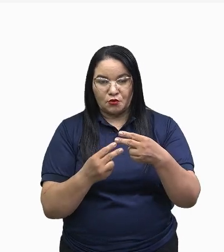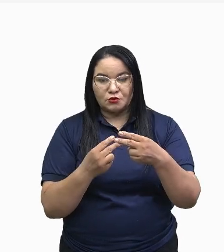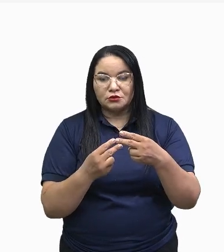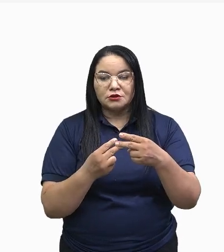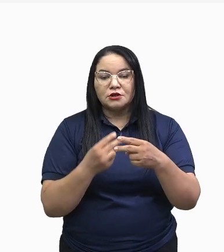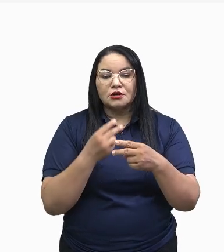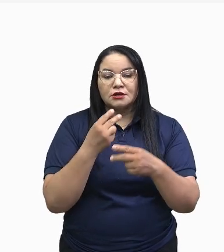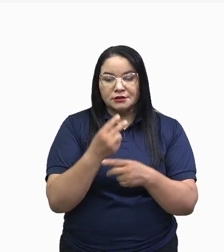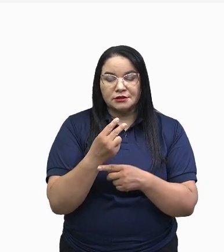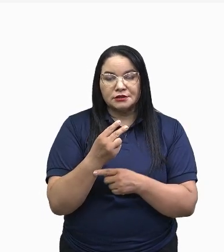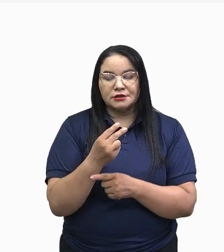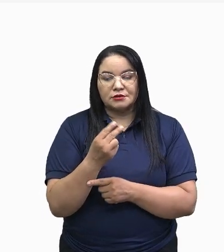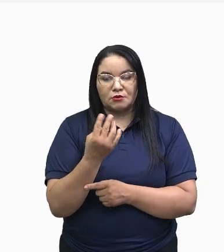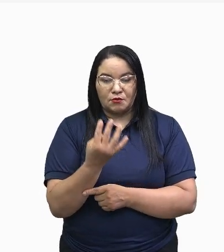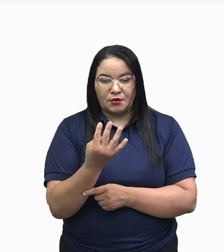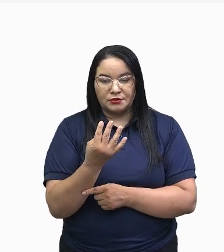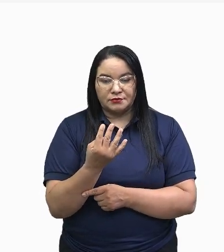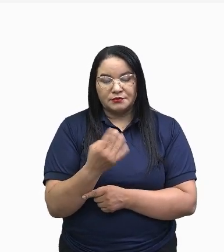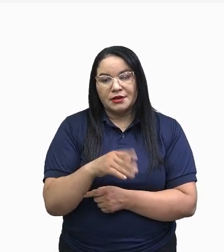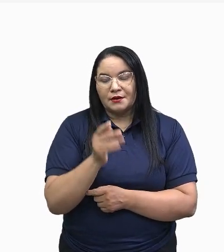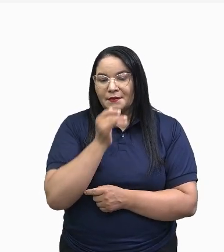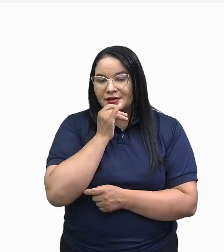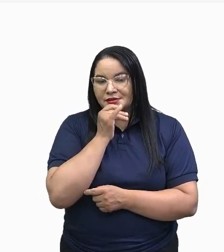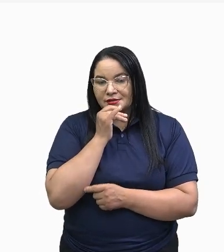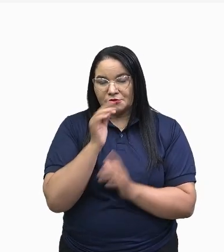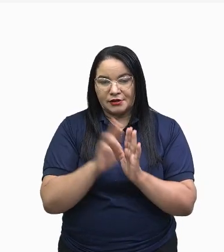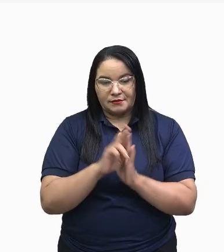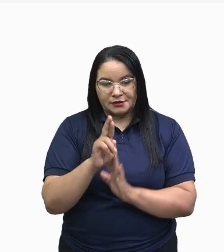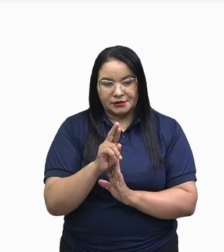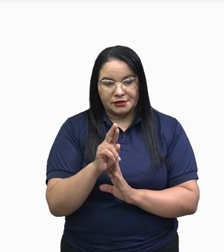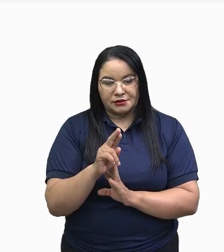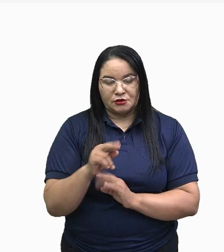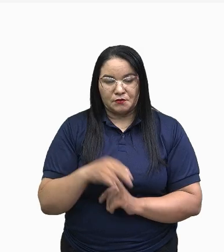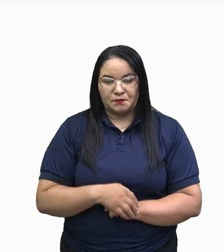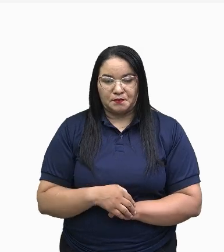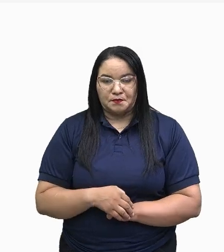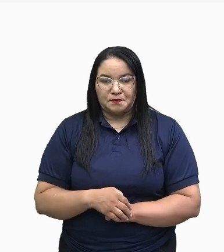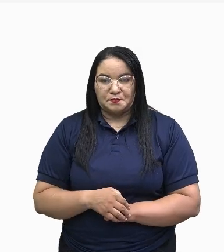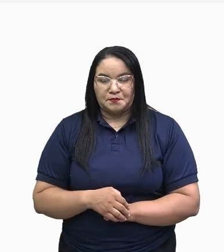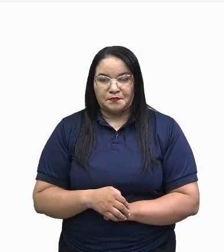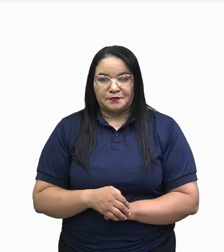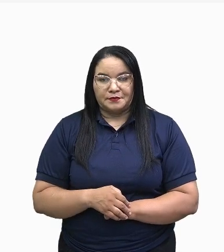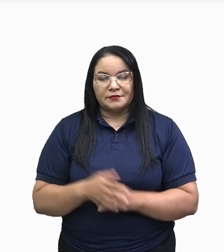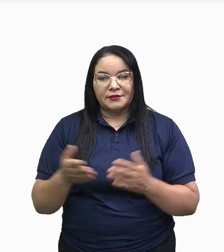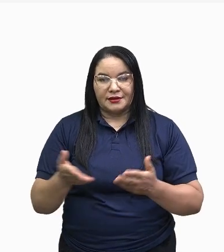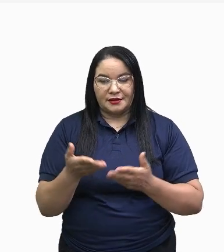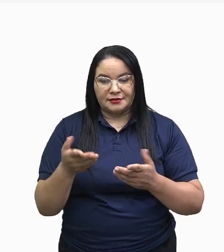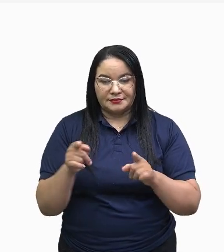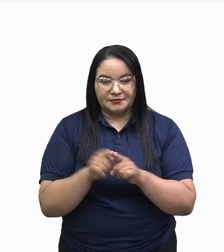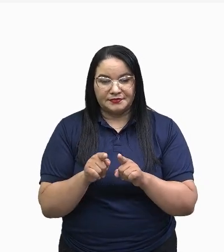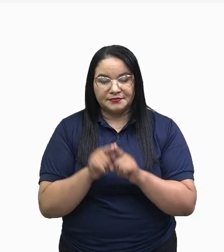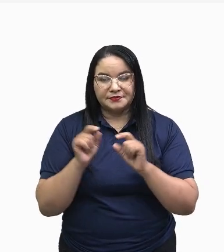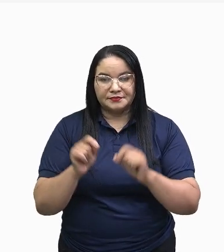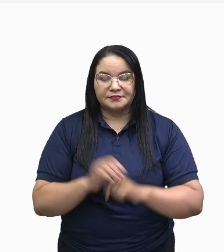4 em cima. Aqui é só um exemplo, né, de representação de emissão de partícula alfa. Já no caso da